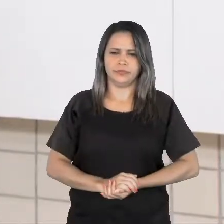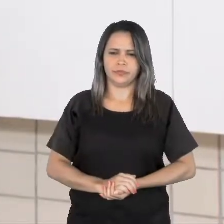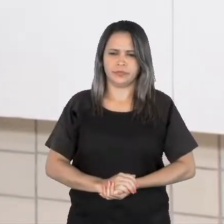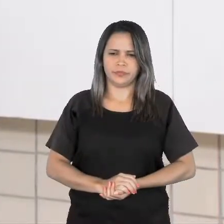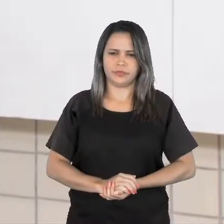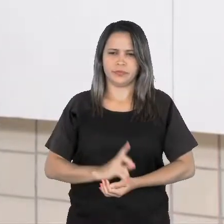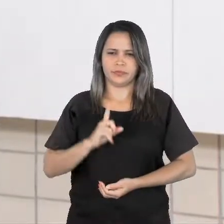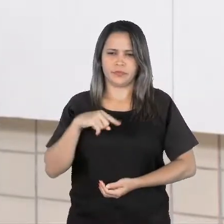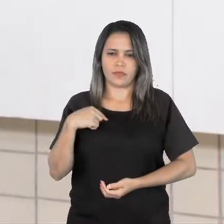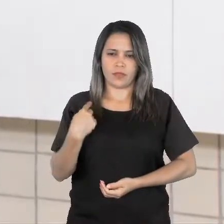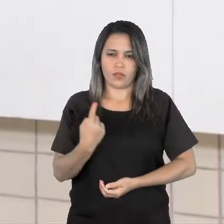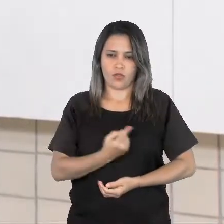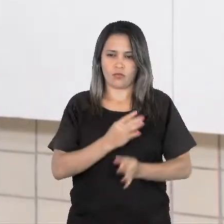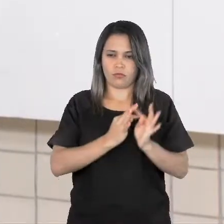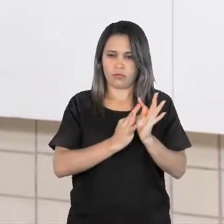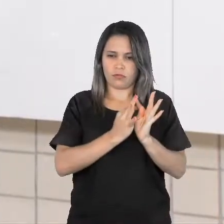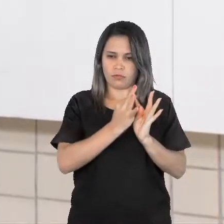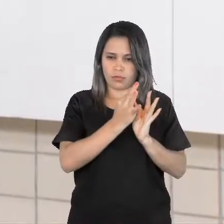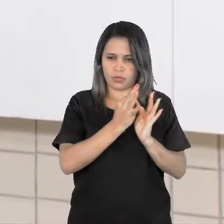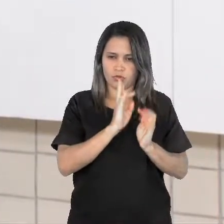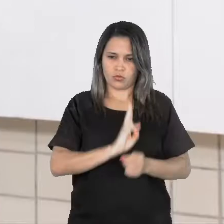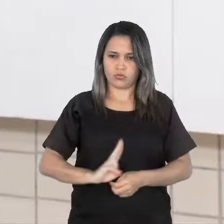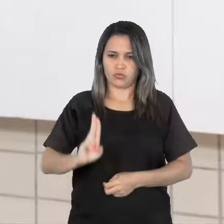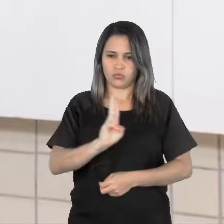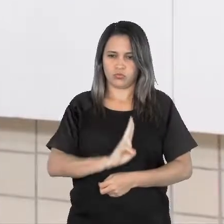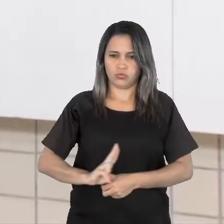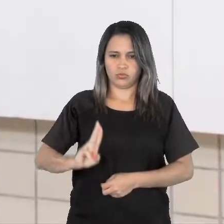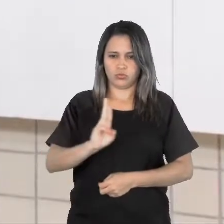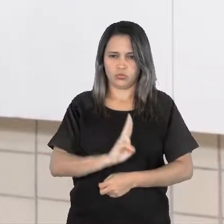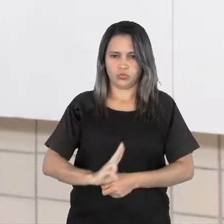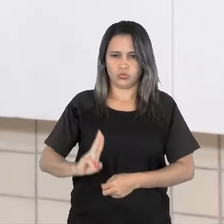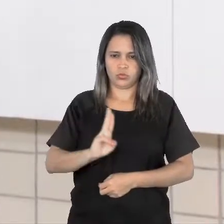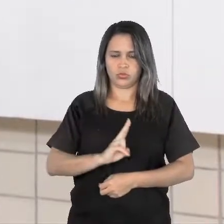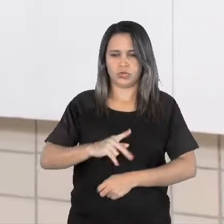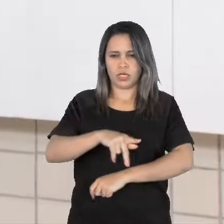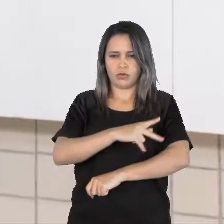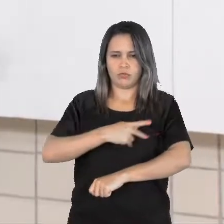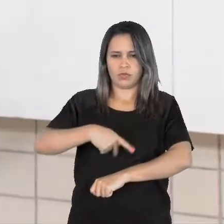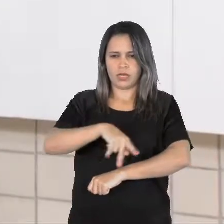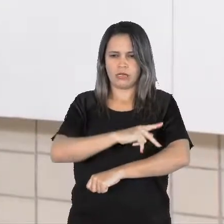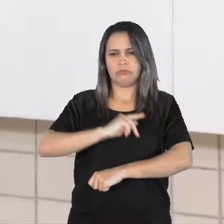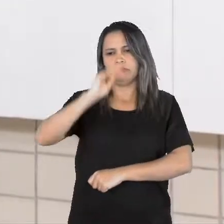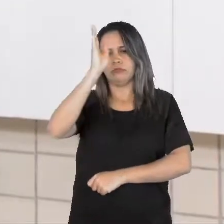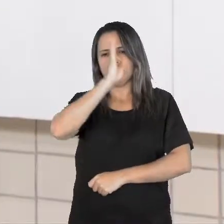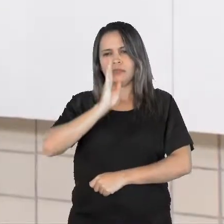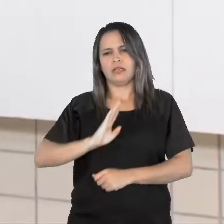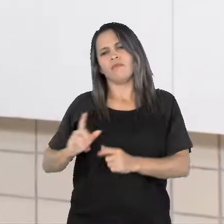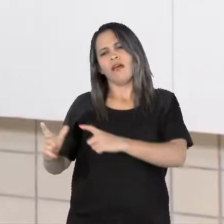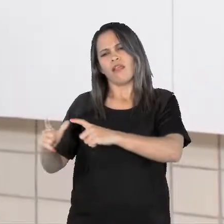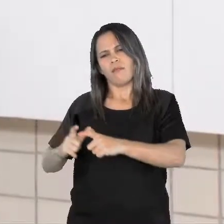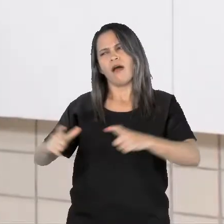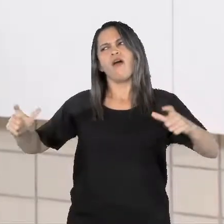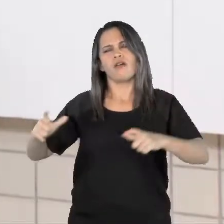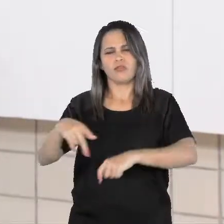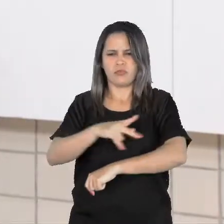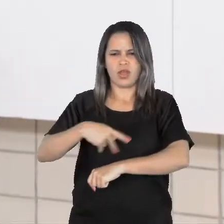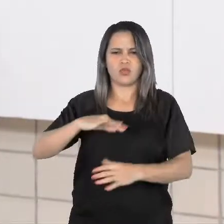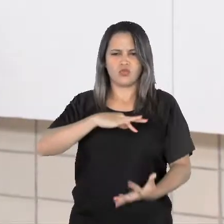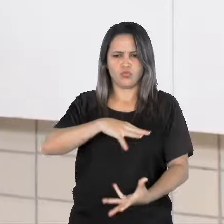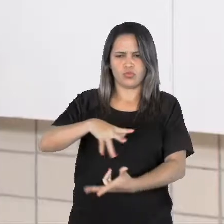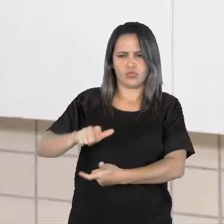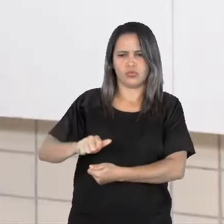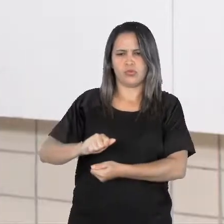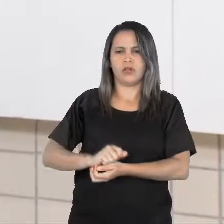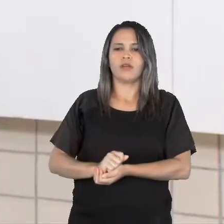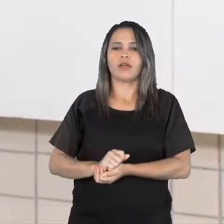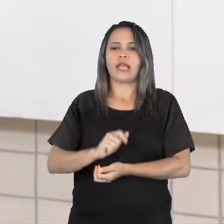A nossa temperatura, o que nós usamos aqui no nosso país, no Brasil e na maioria dos países do mundo, é os